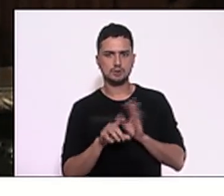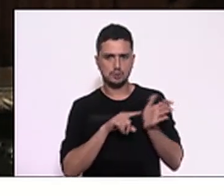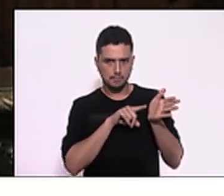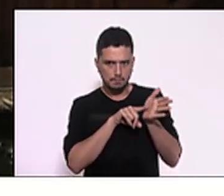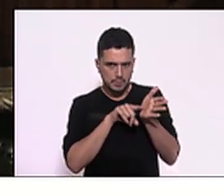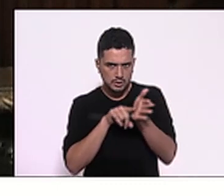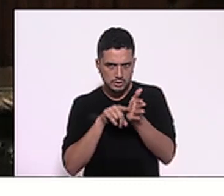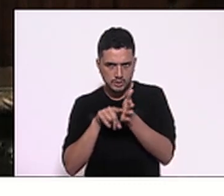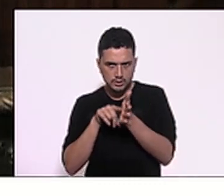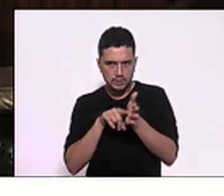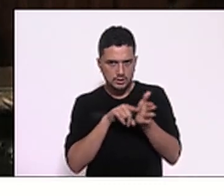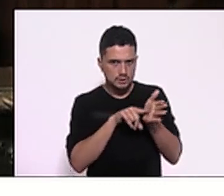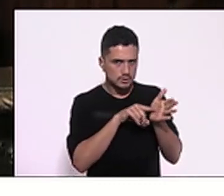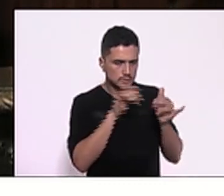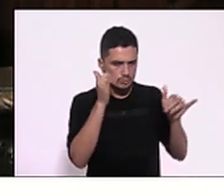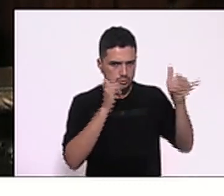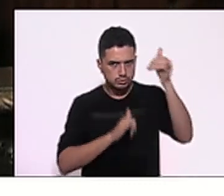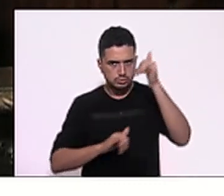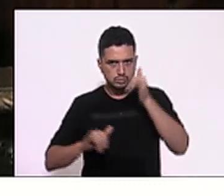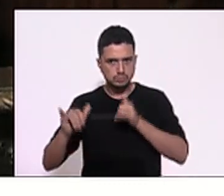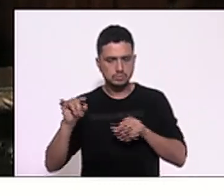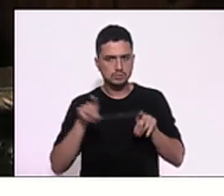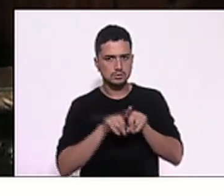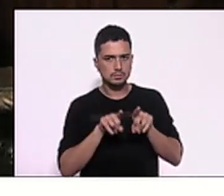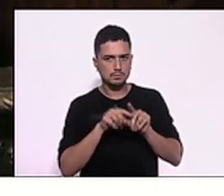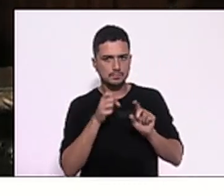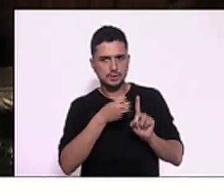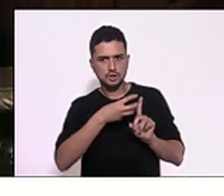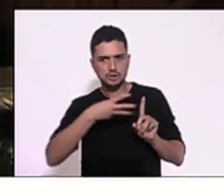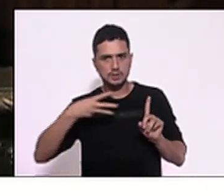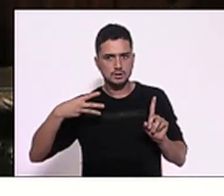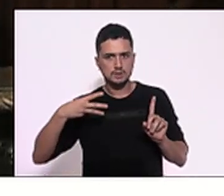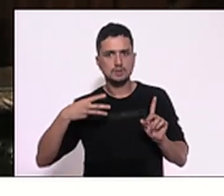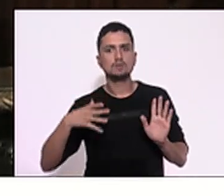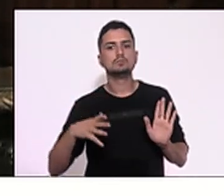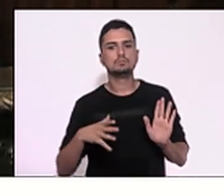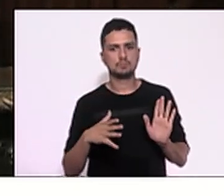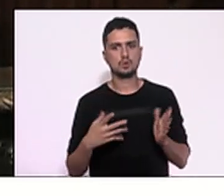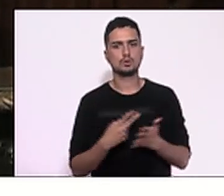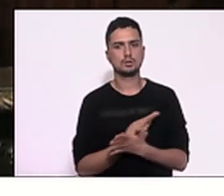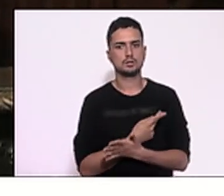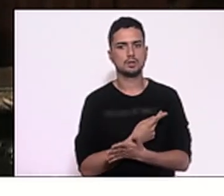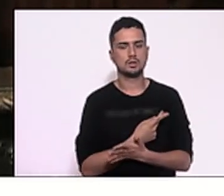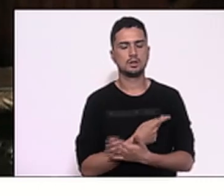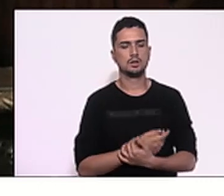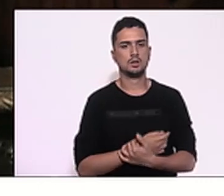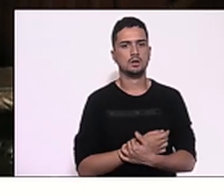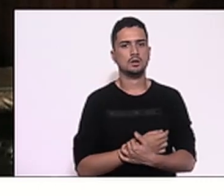instabilidade institucional. Centro de excelência